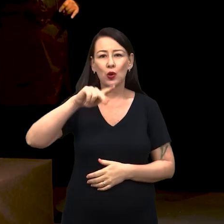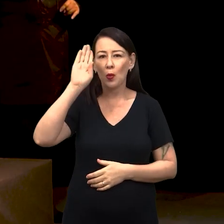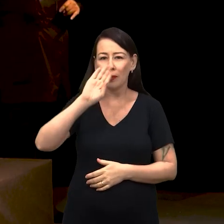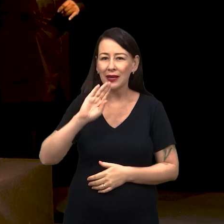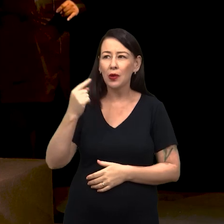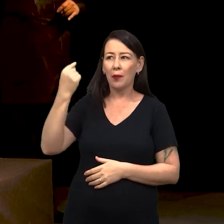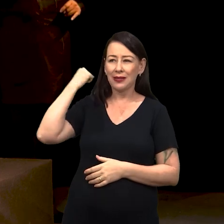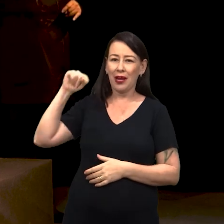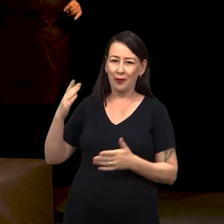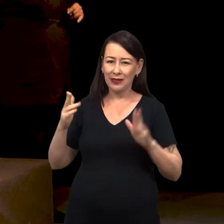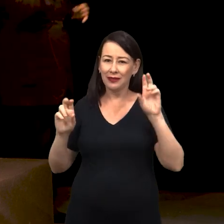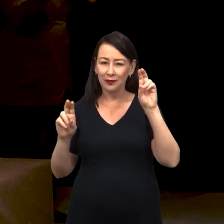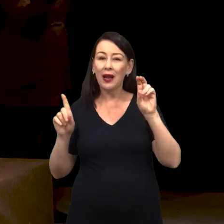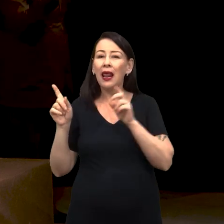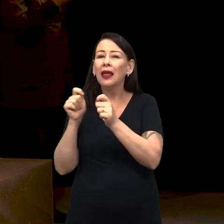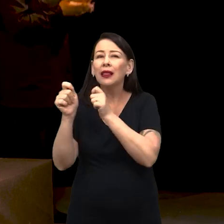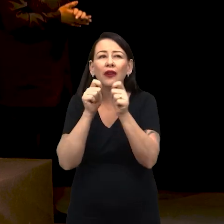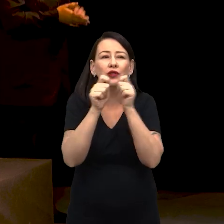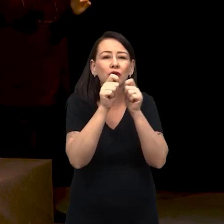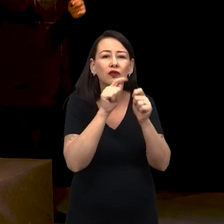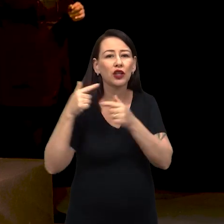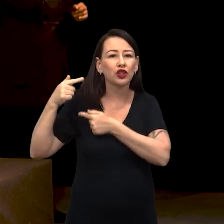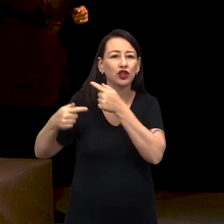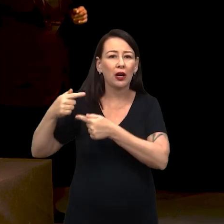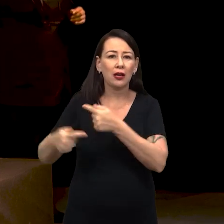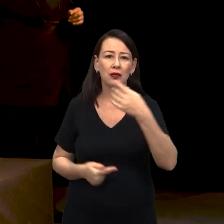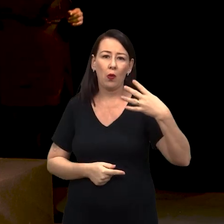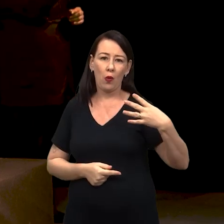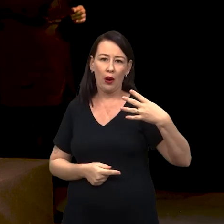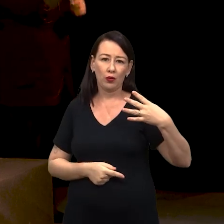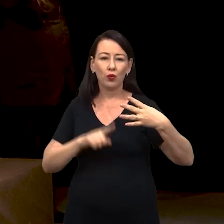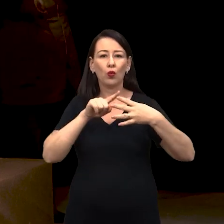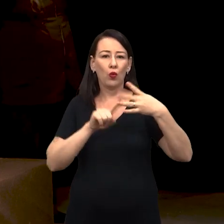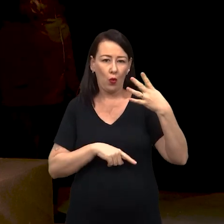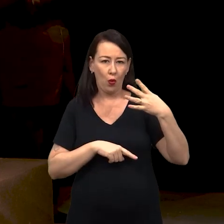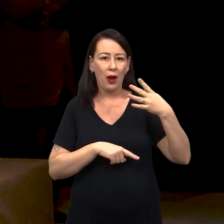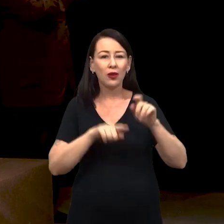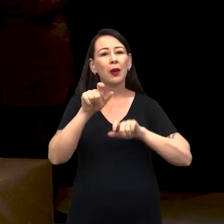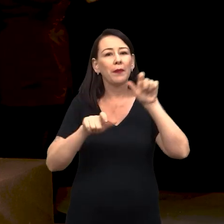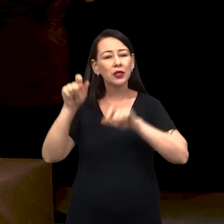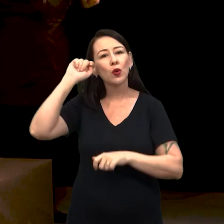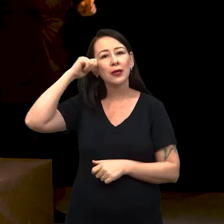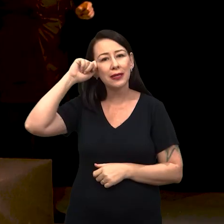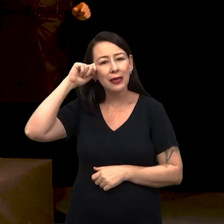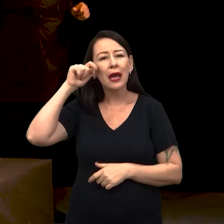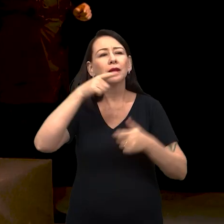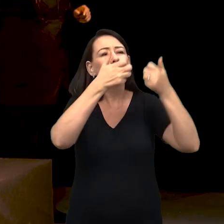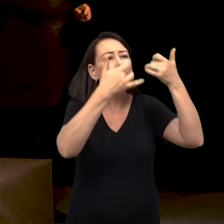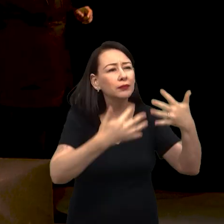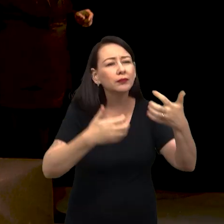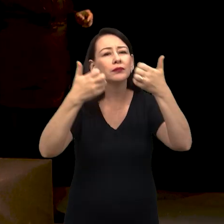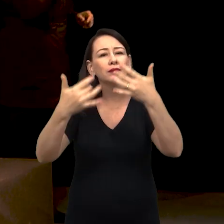eu entrevistei 4 gerações de pessoas negras e que, né, para falar das